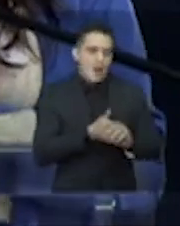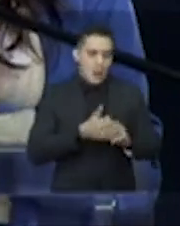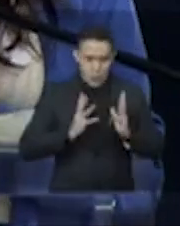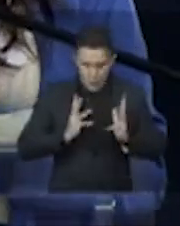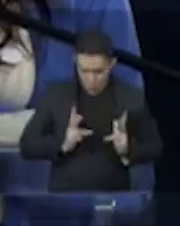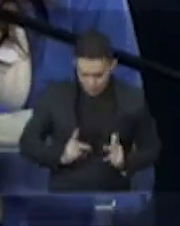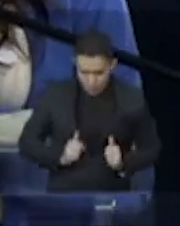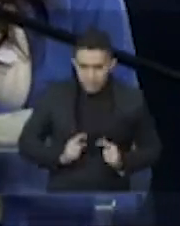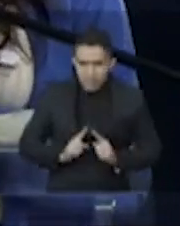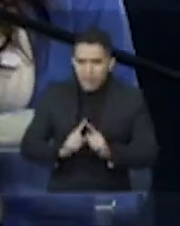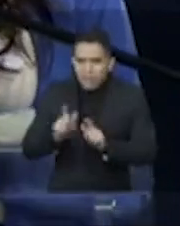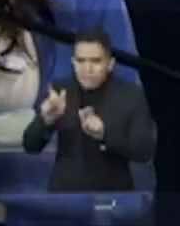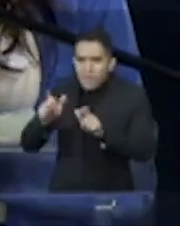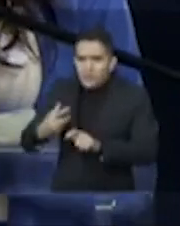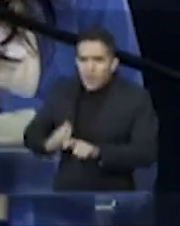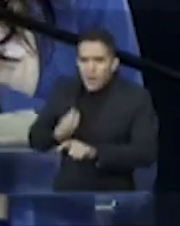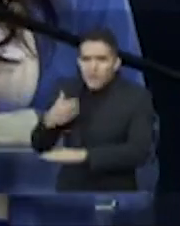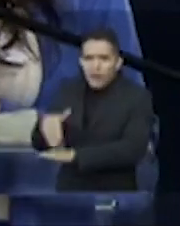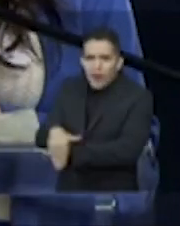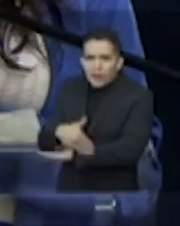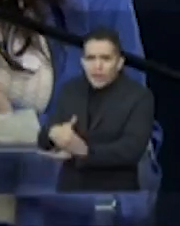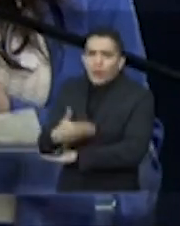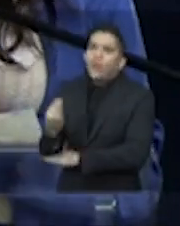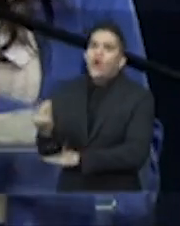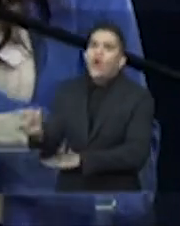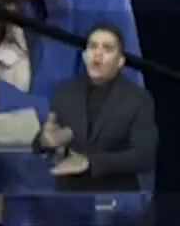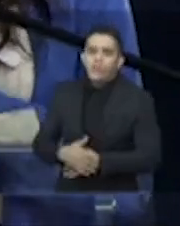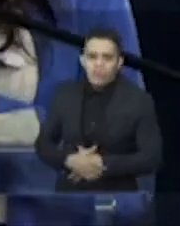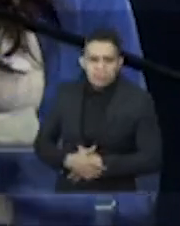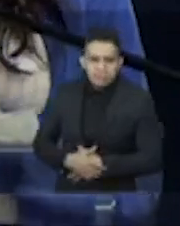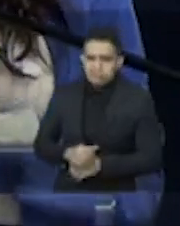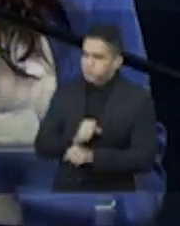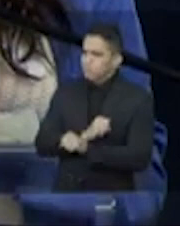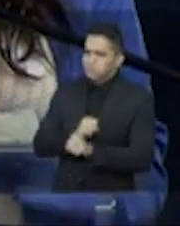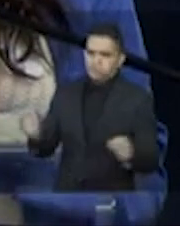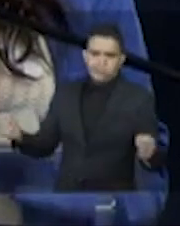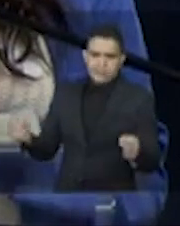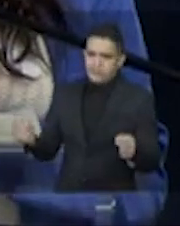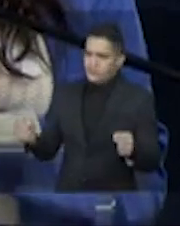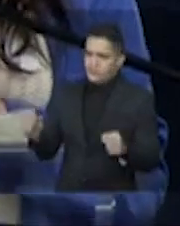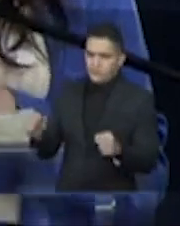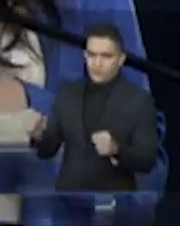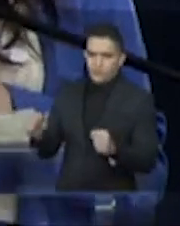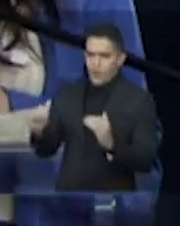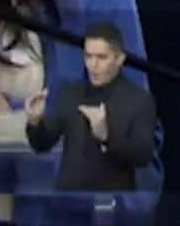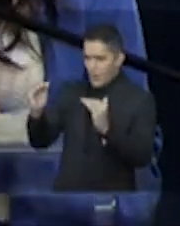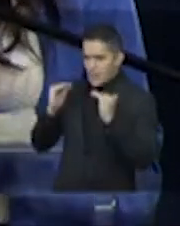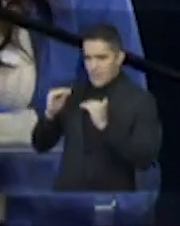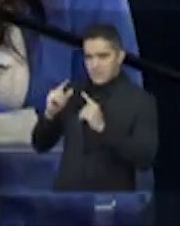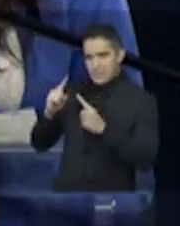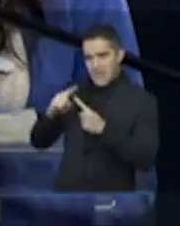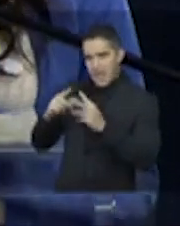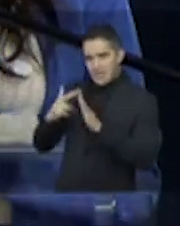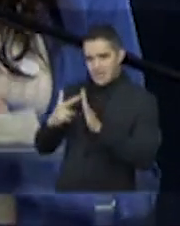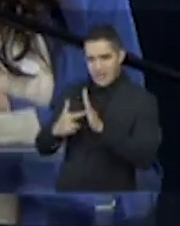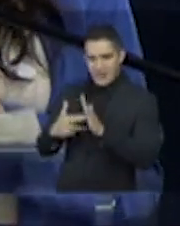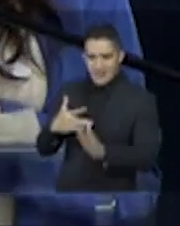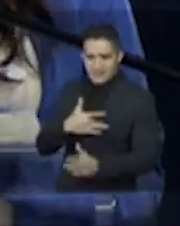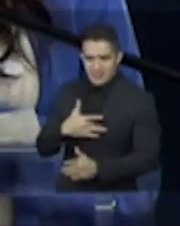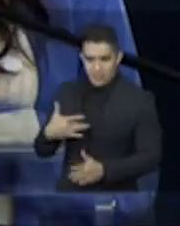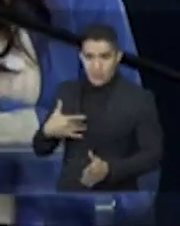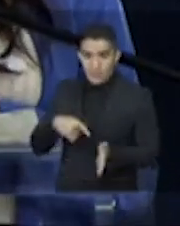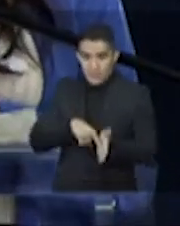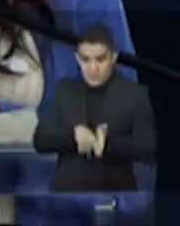mas para a grande parte da população de rua era impossível cumprir com essas estratégias de defesa da saúde. Pesquisa já citada pela Marina,